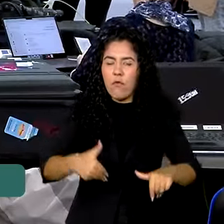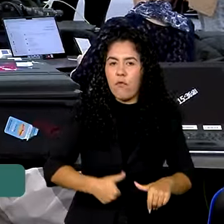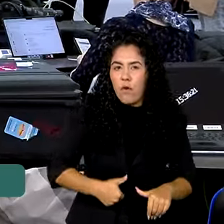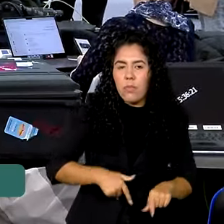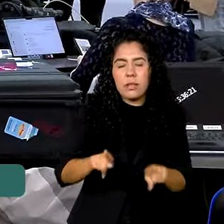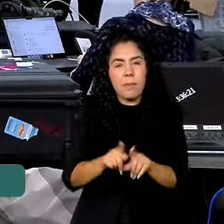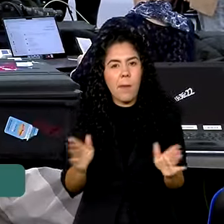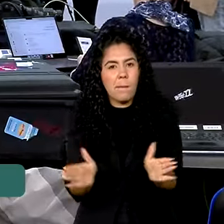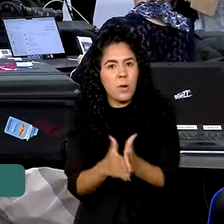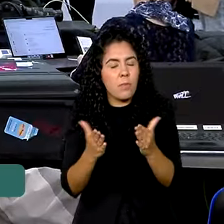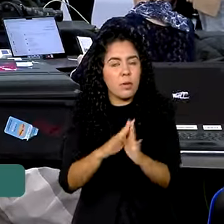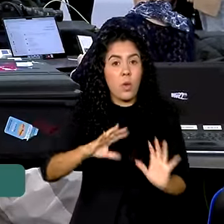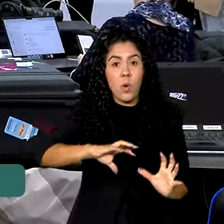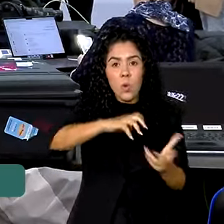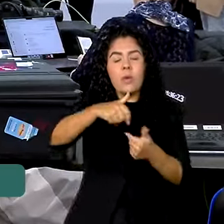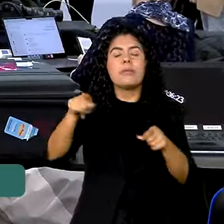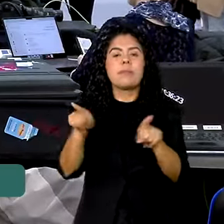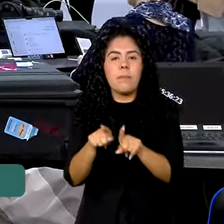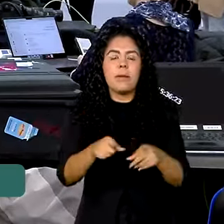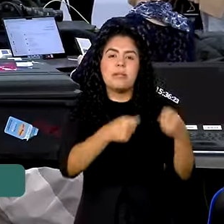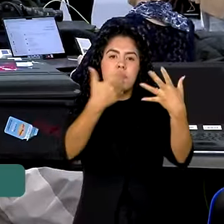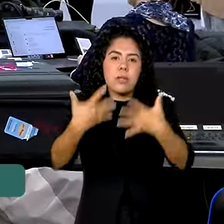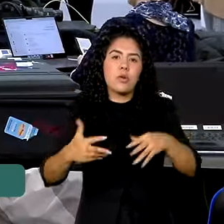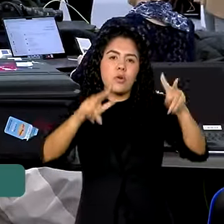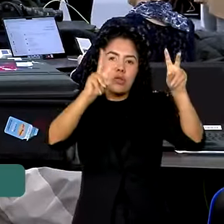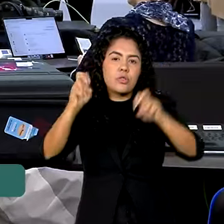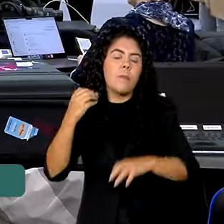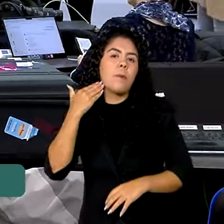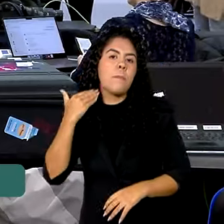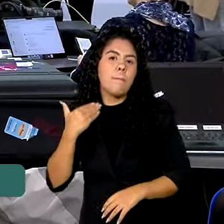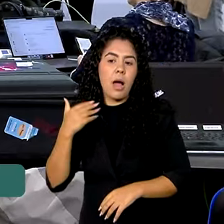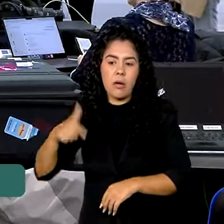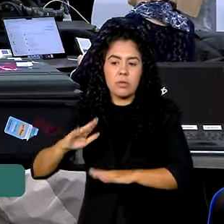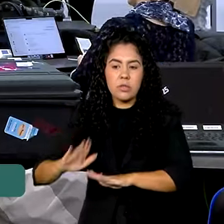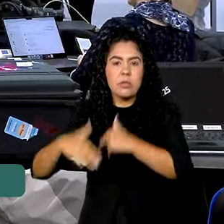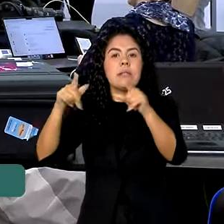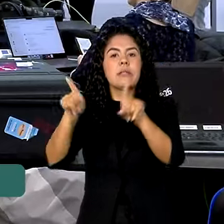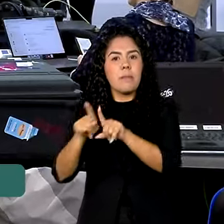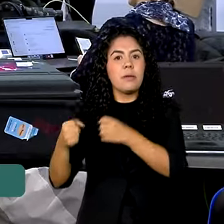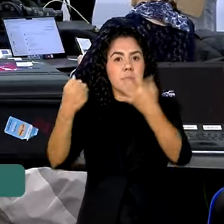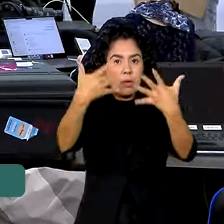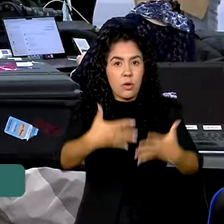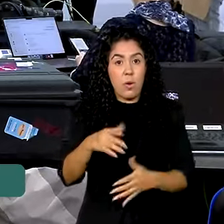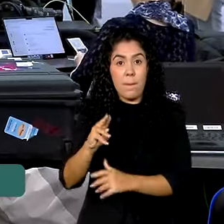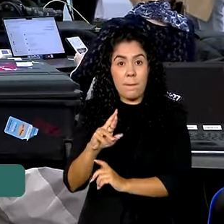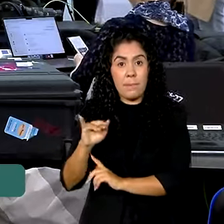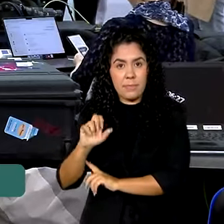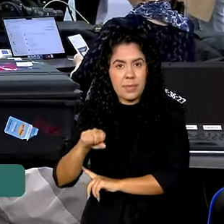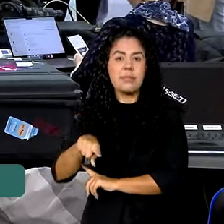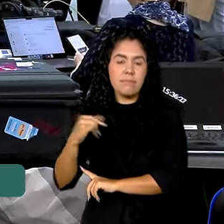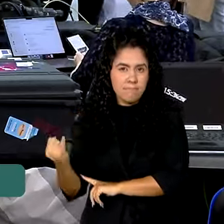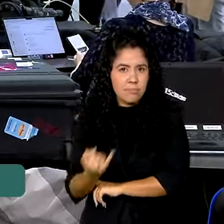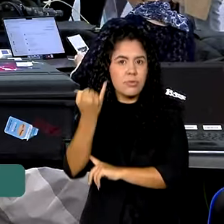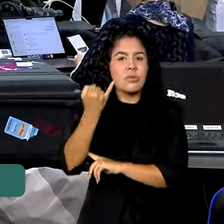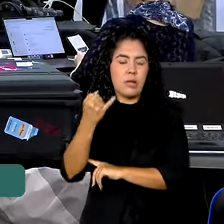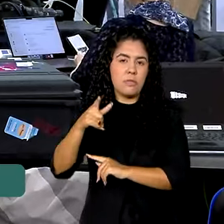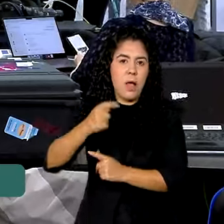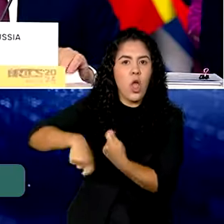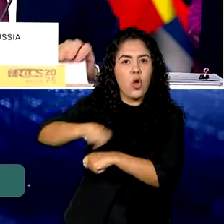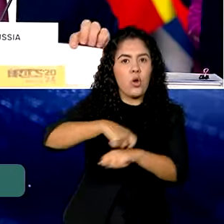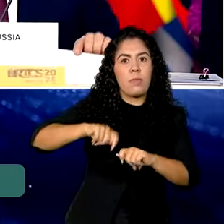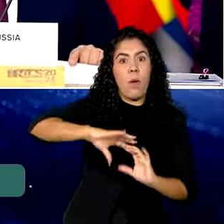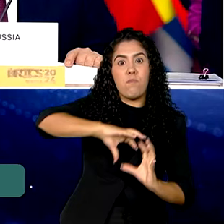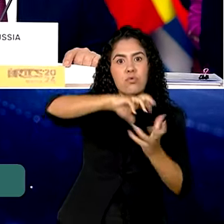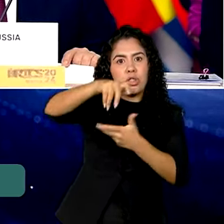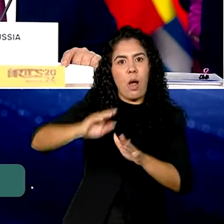novo banco de desenvolvimento e destacou a importância do brix na economia mundial vamos rever aí na reportagem